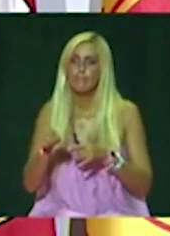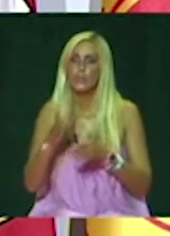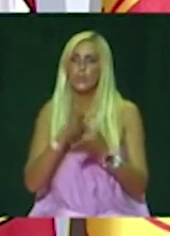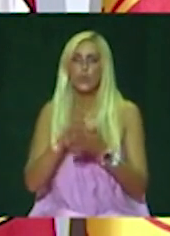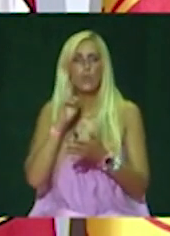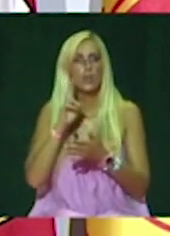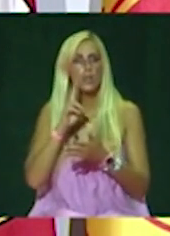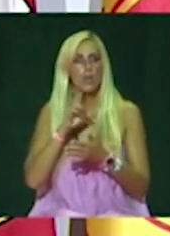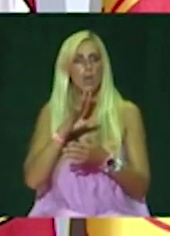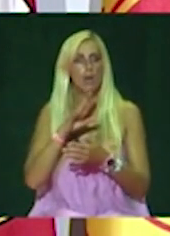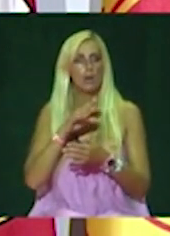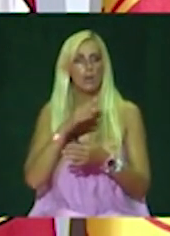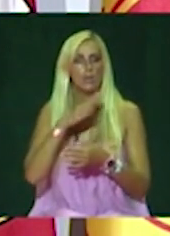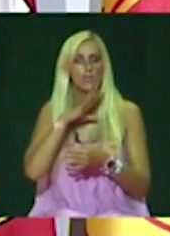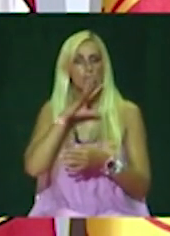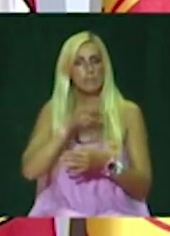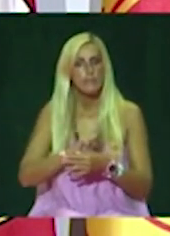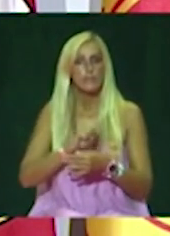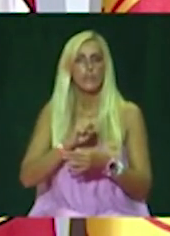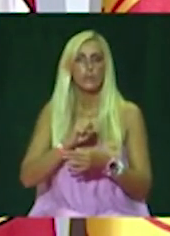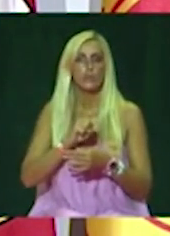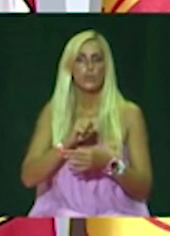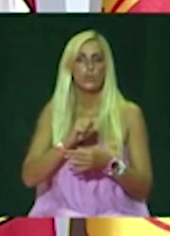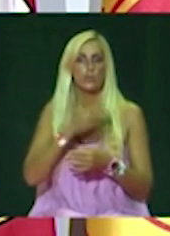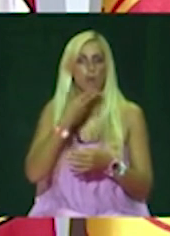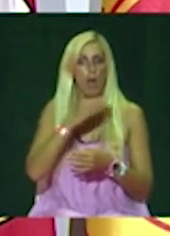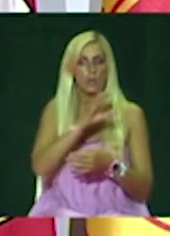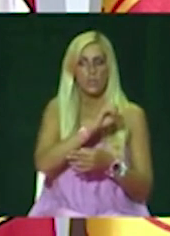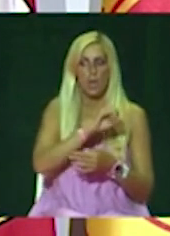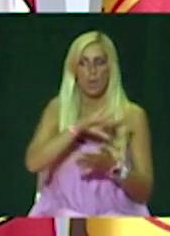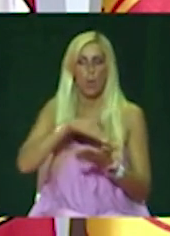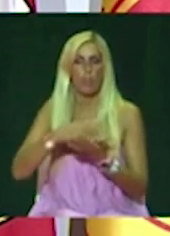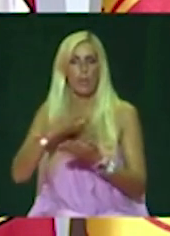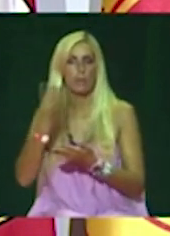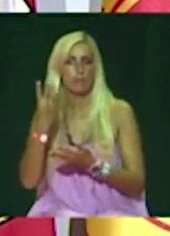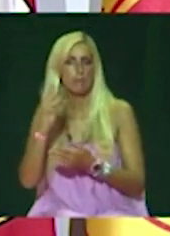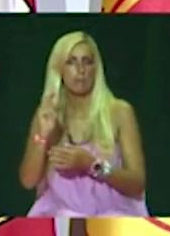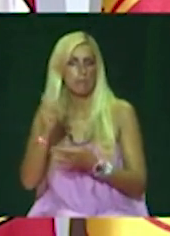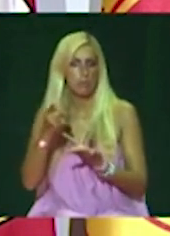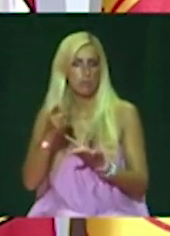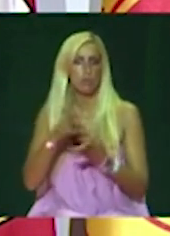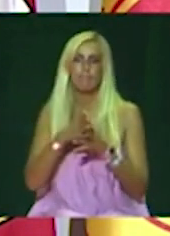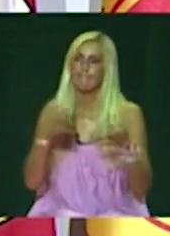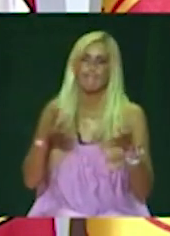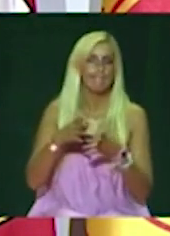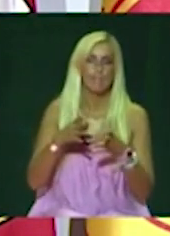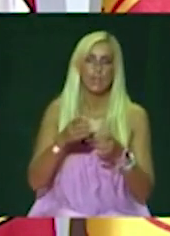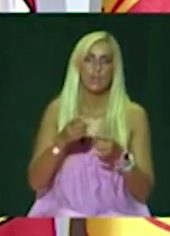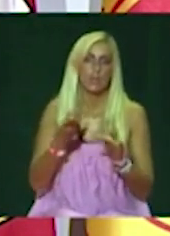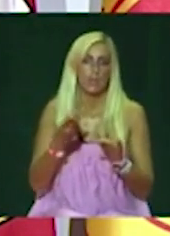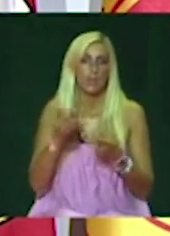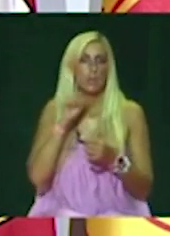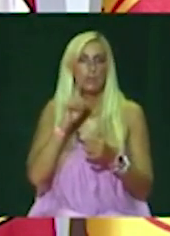as crianças entre os 0 e os 3 anos. Uma majoração muito importante. Foi uma majoração